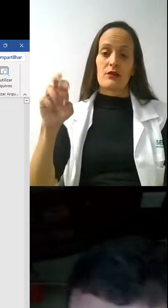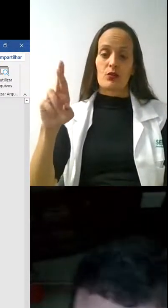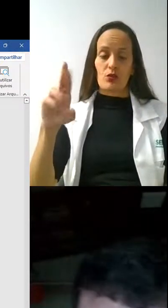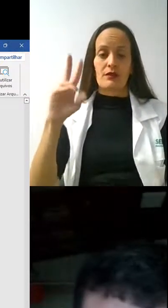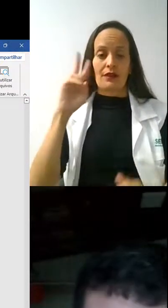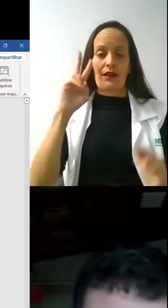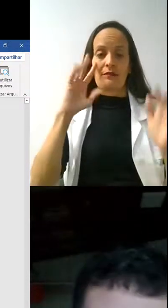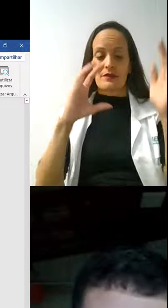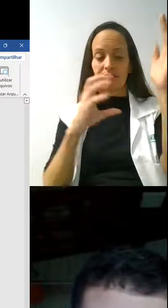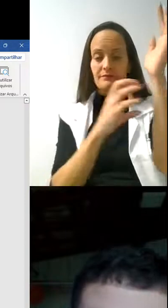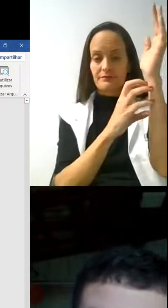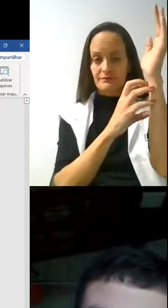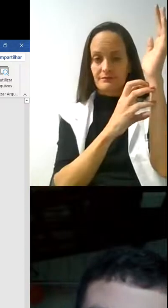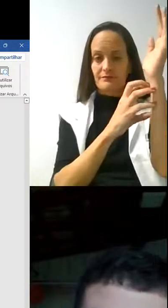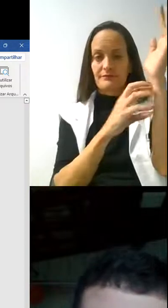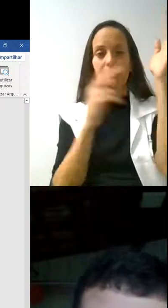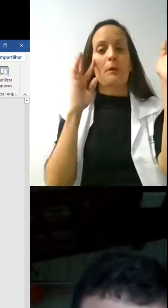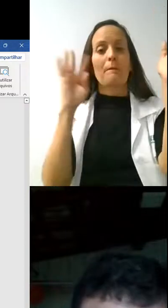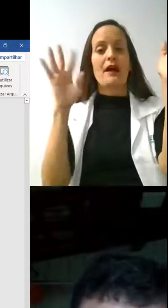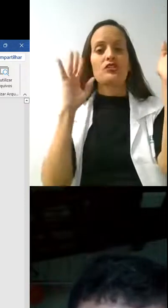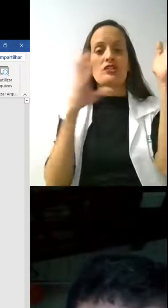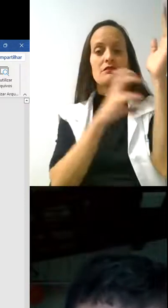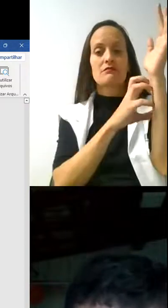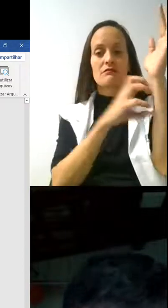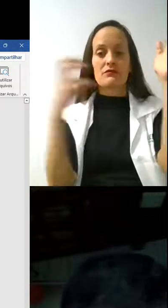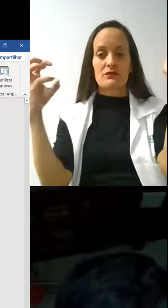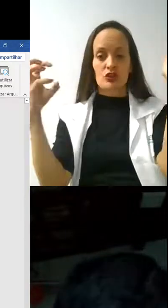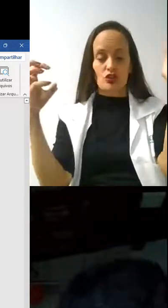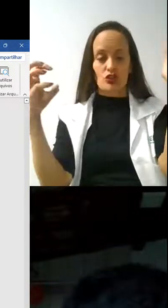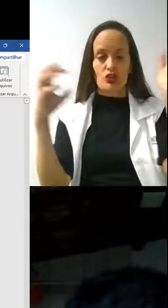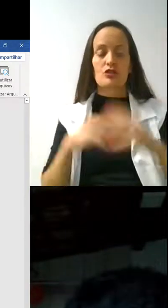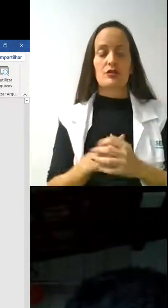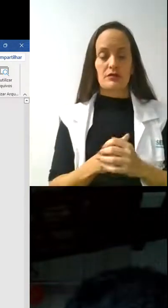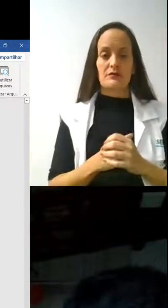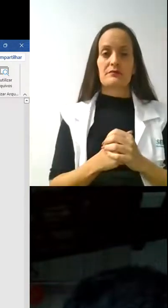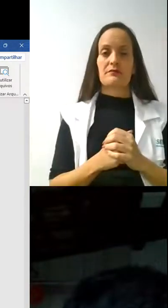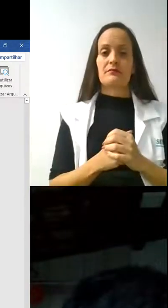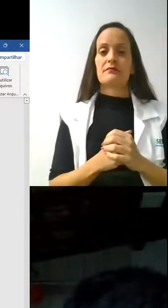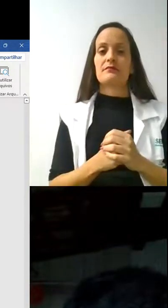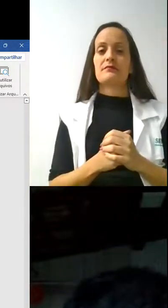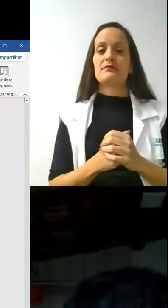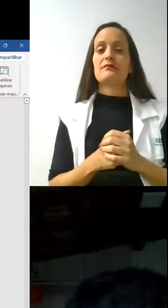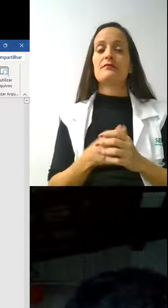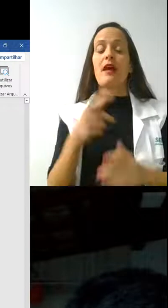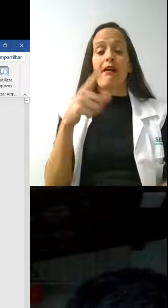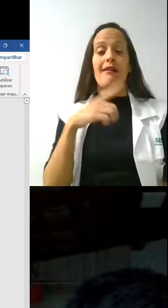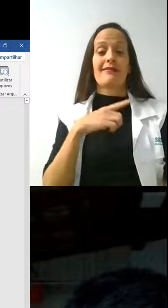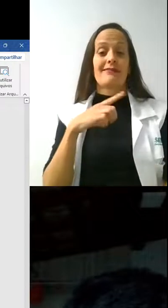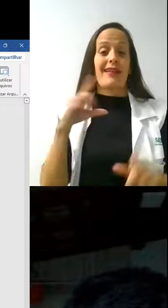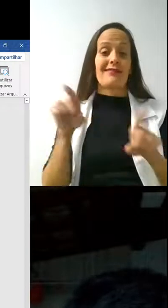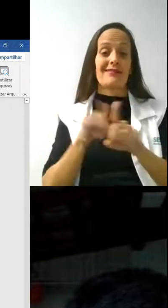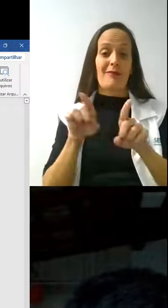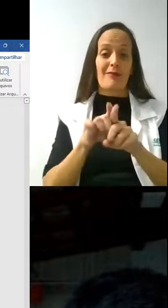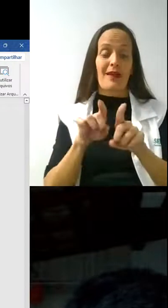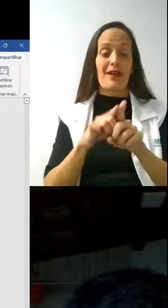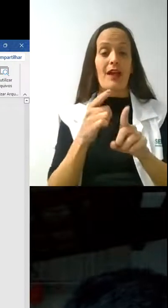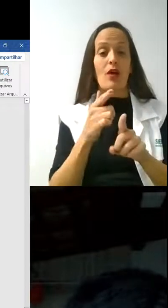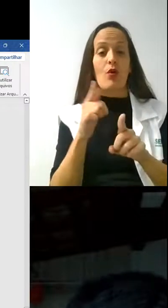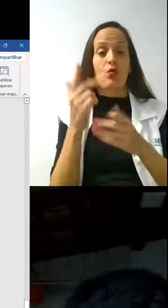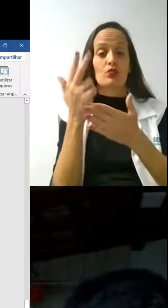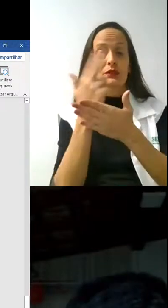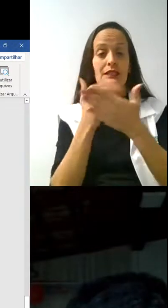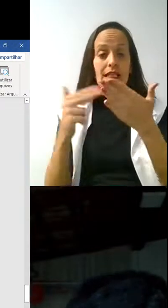primeira parte é a interpretação, né? O que é esse projeto aqui? A gente tem um croquis aqui, ó, é outro croquis, né? Outro desenho, semelhante